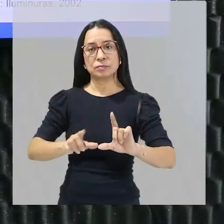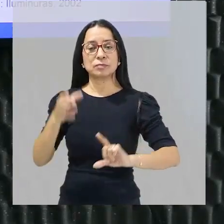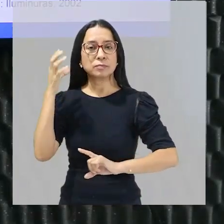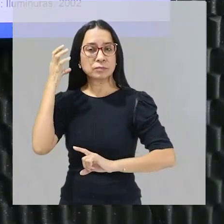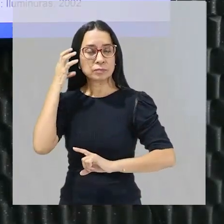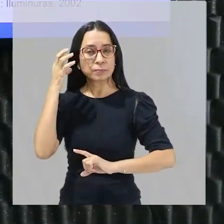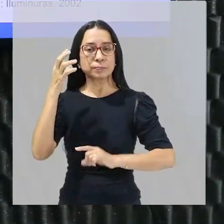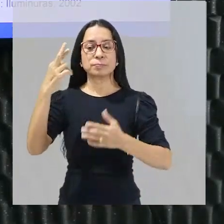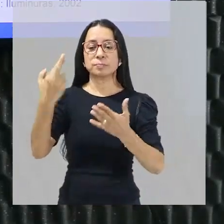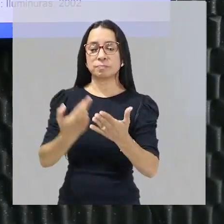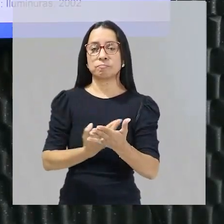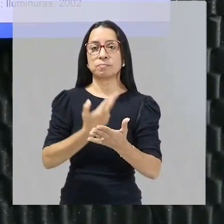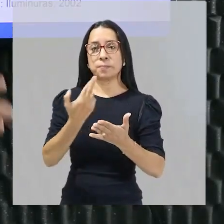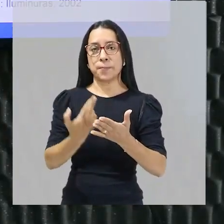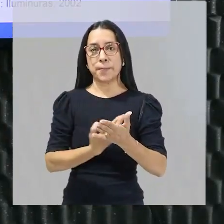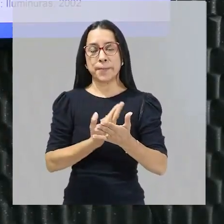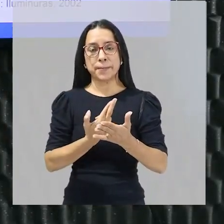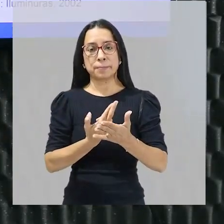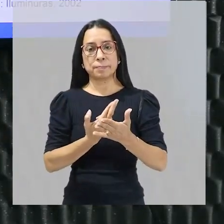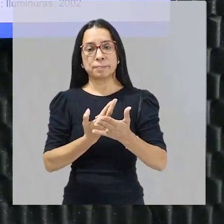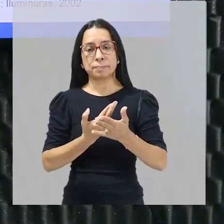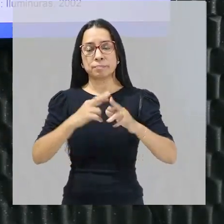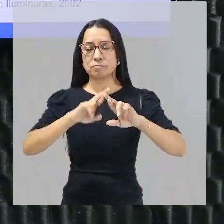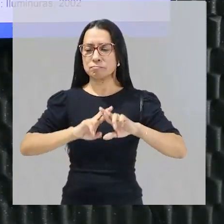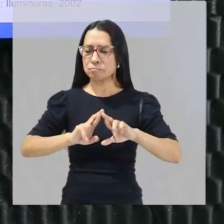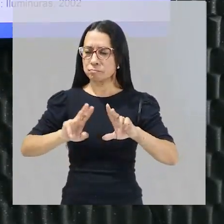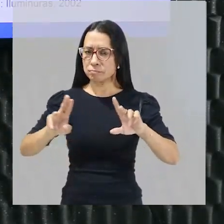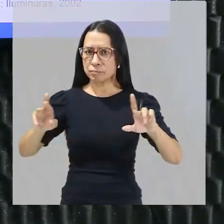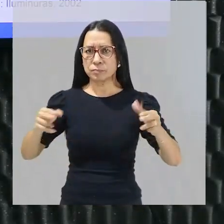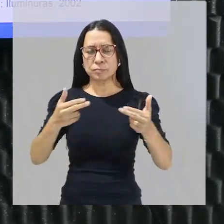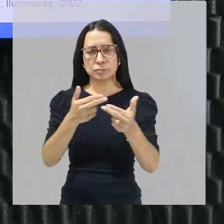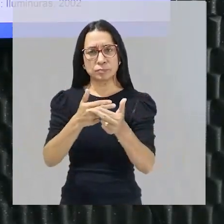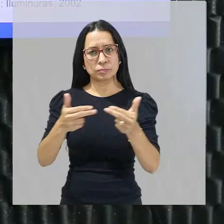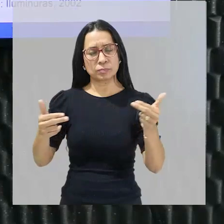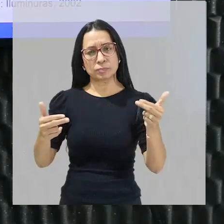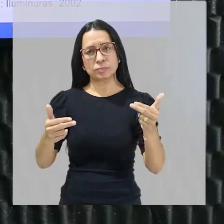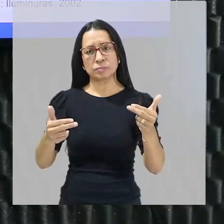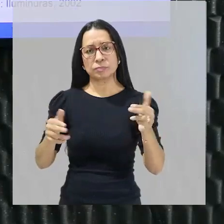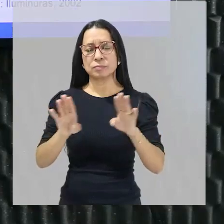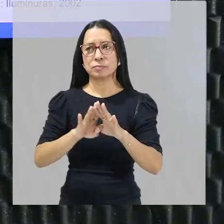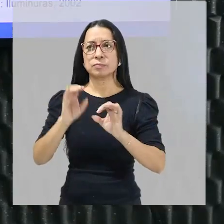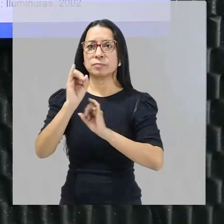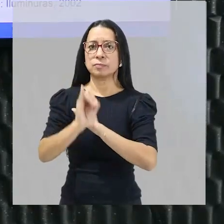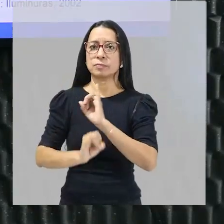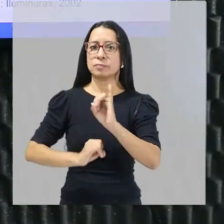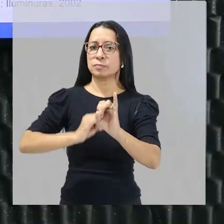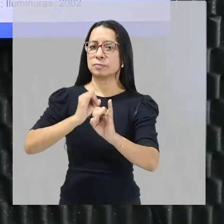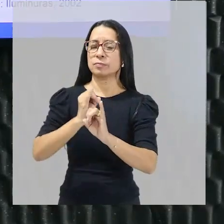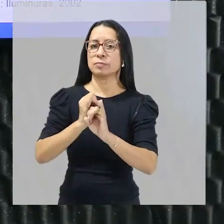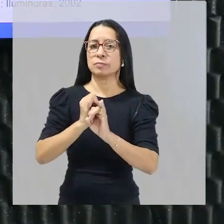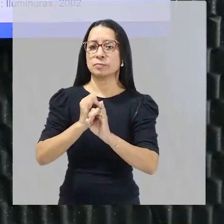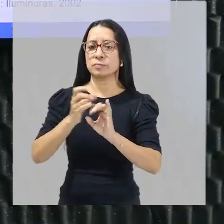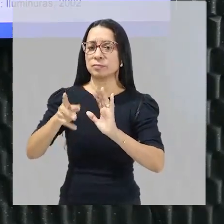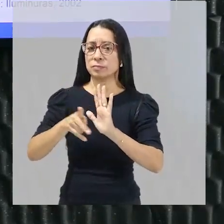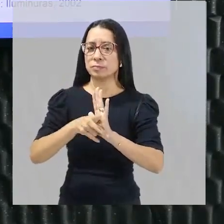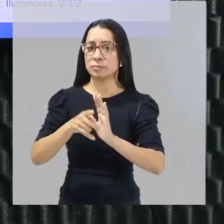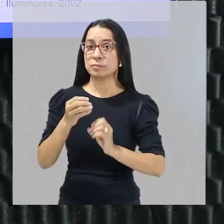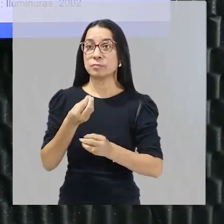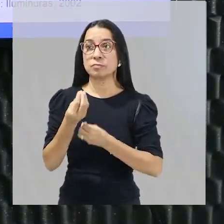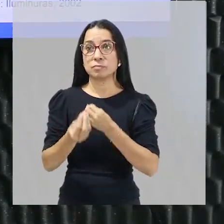rádio, revista, todos os elementos na internet, na própria, claro, condição aí das